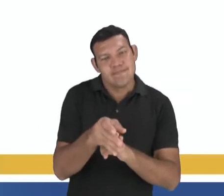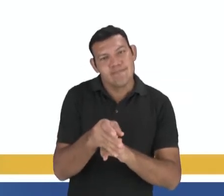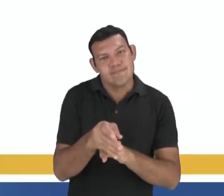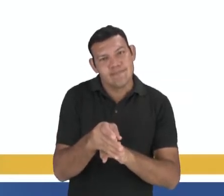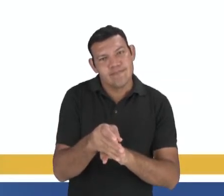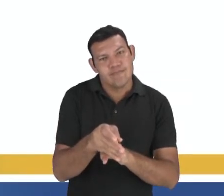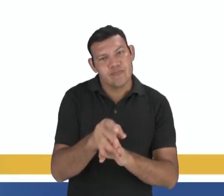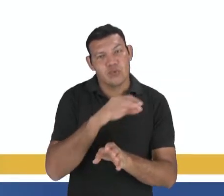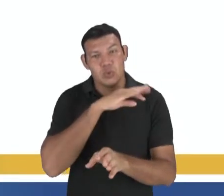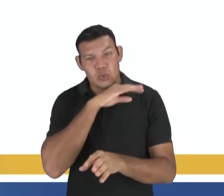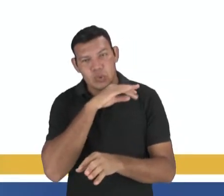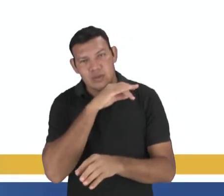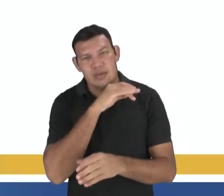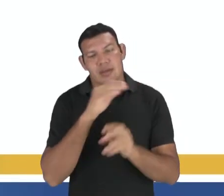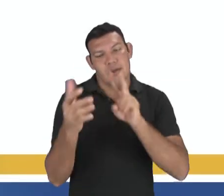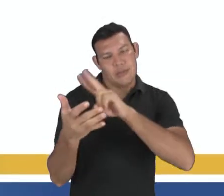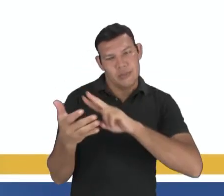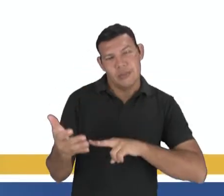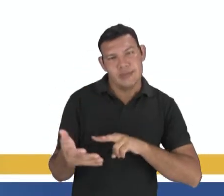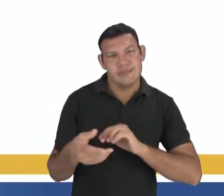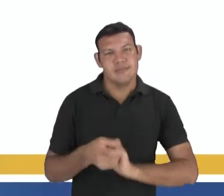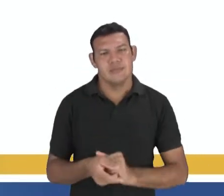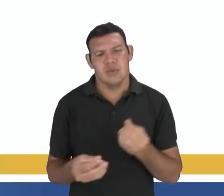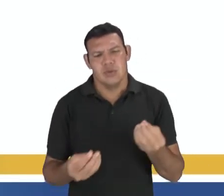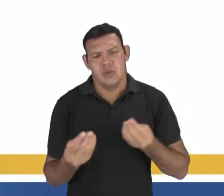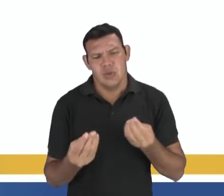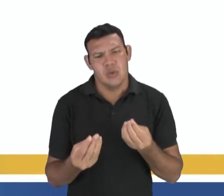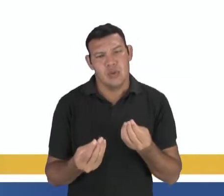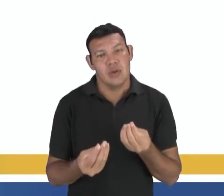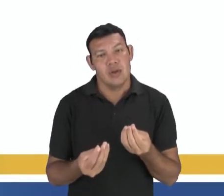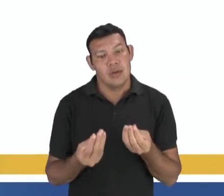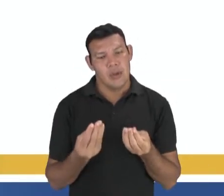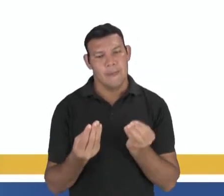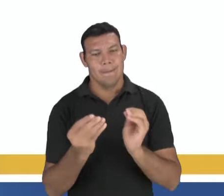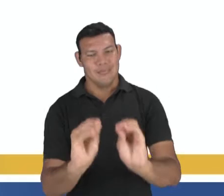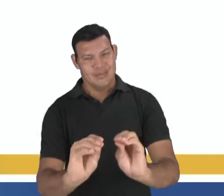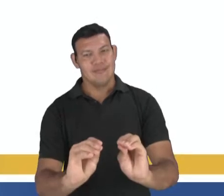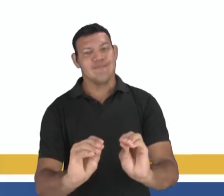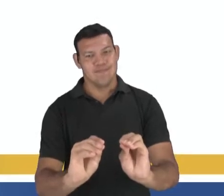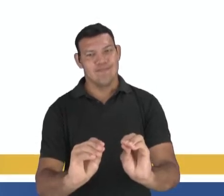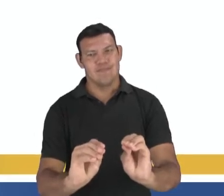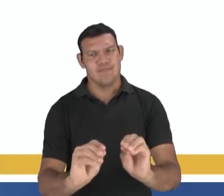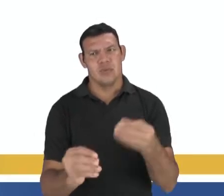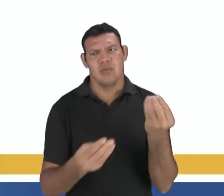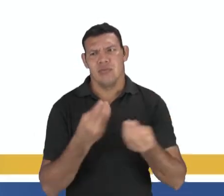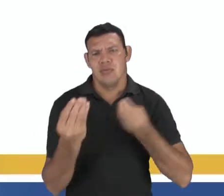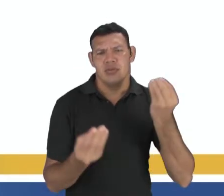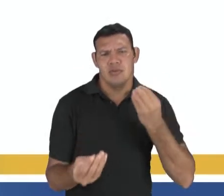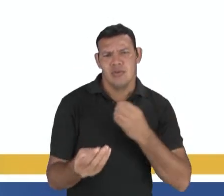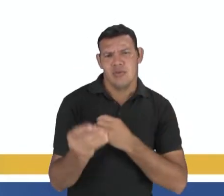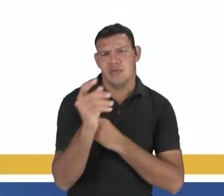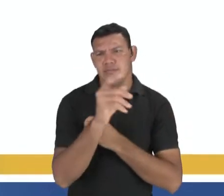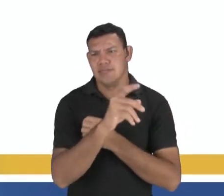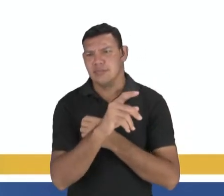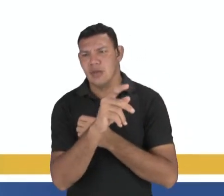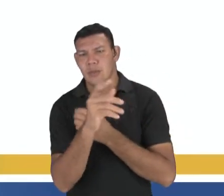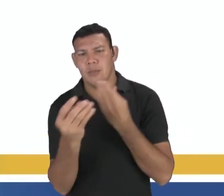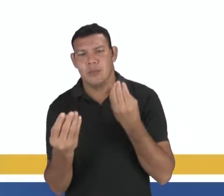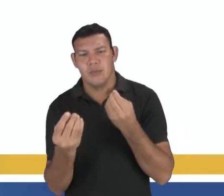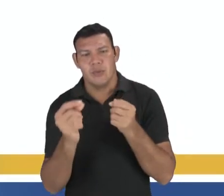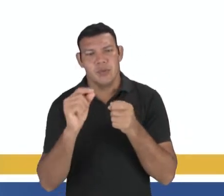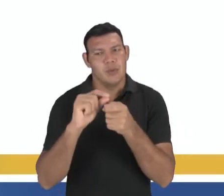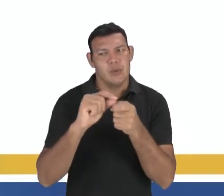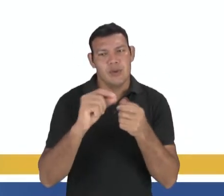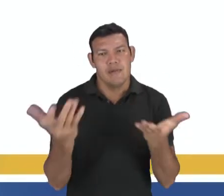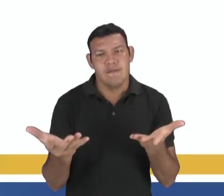né? Então, como inserir ao natural das crianças a prática da leitura? Como fazer, professora? Só na escola que